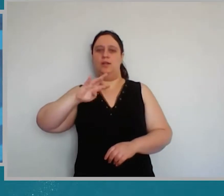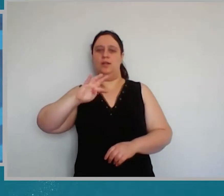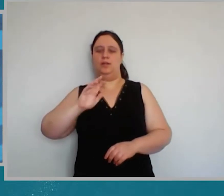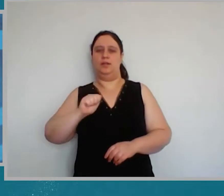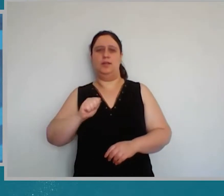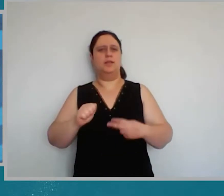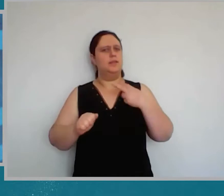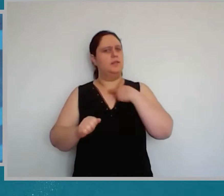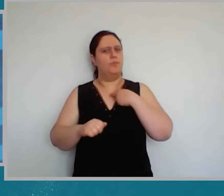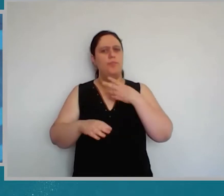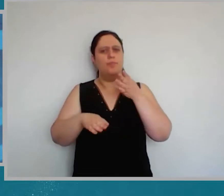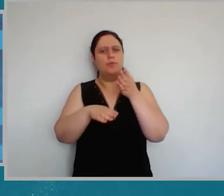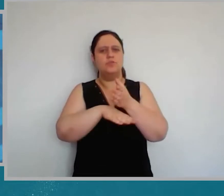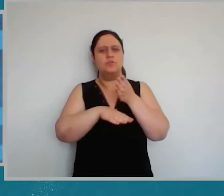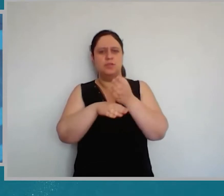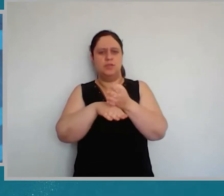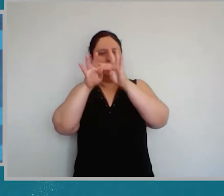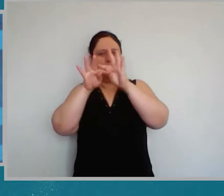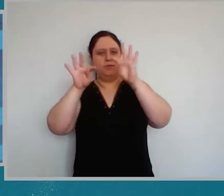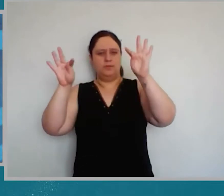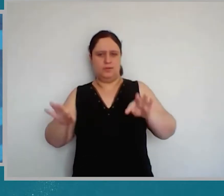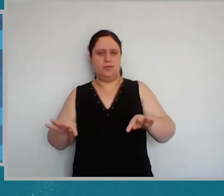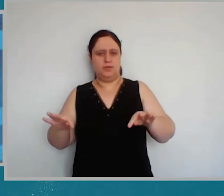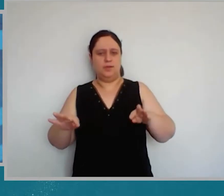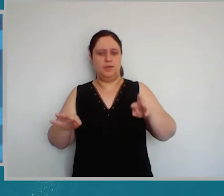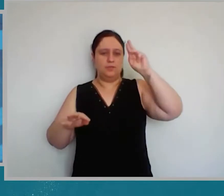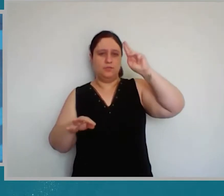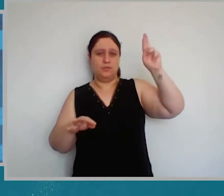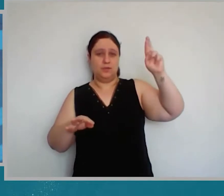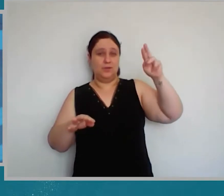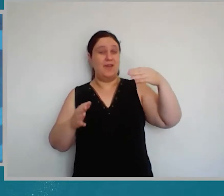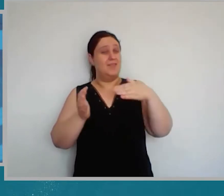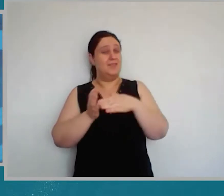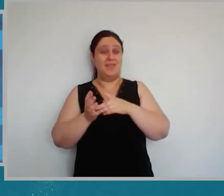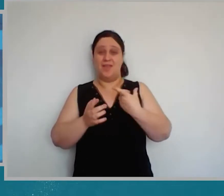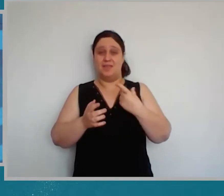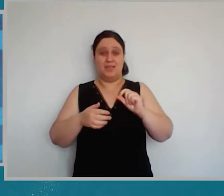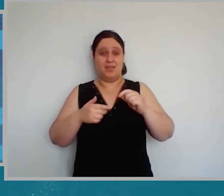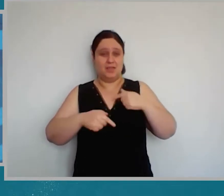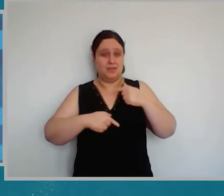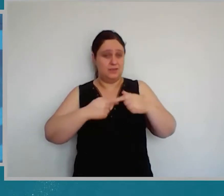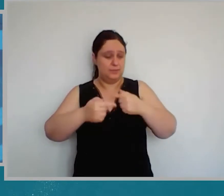sua 10ª geração entrará na Assembleia do Senhor